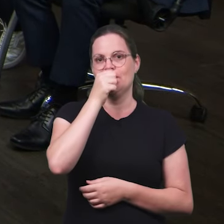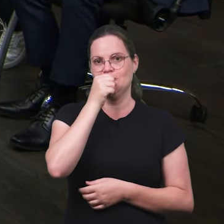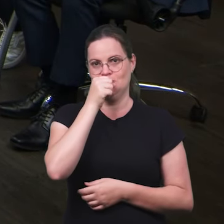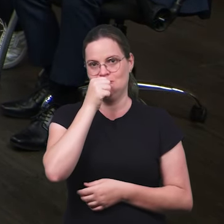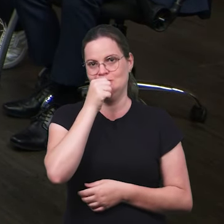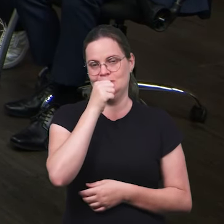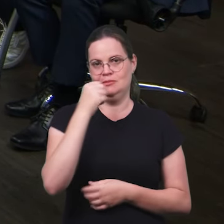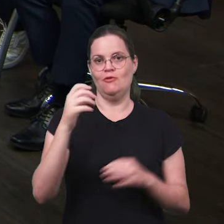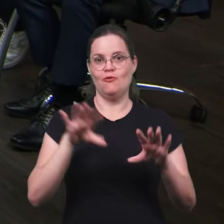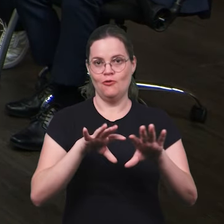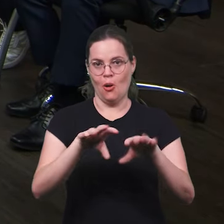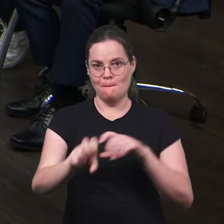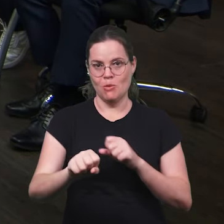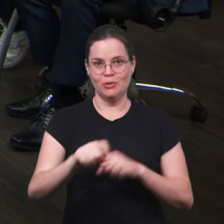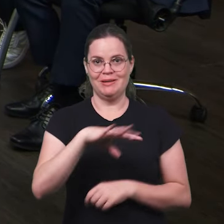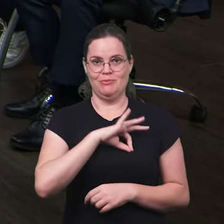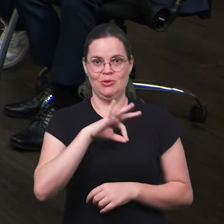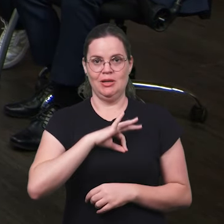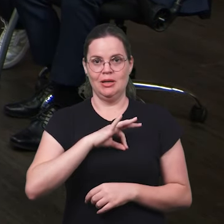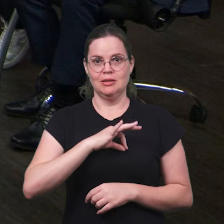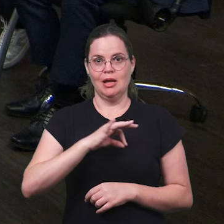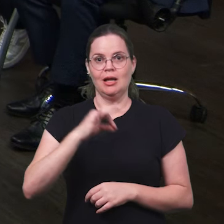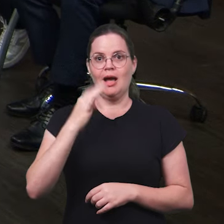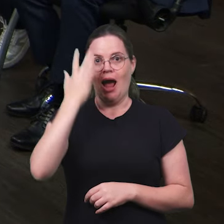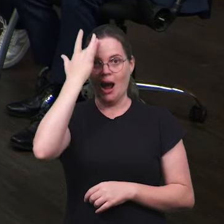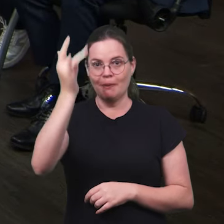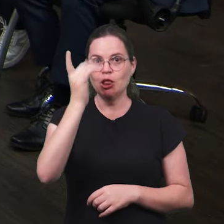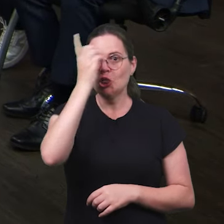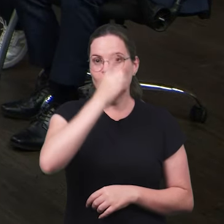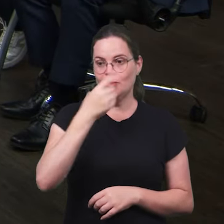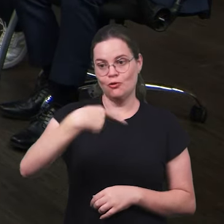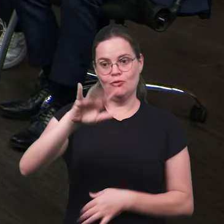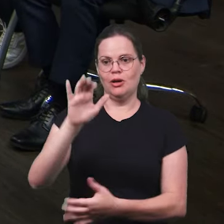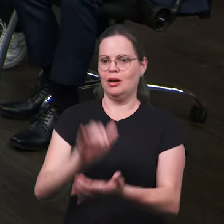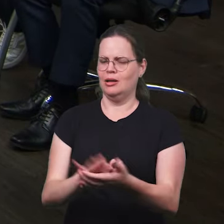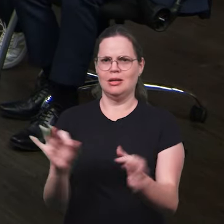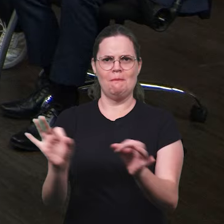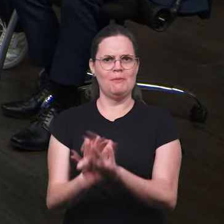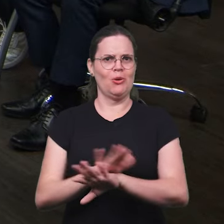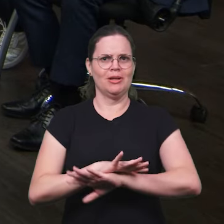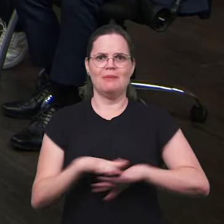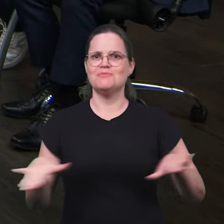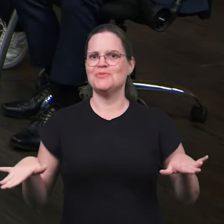formou, no domingo já foi o casamento dele, já estava casando, né? Porque ele já ia ser